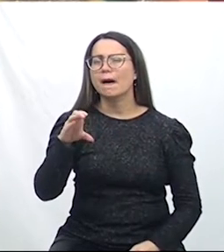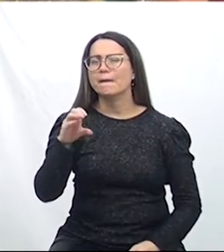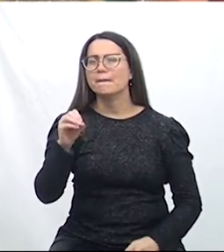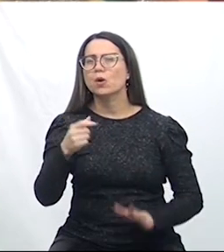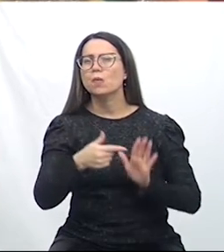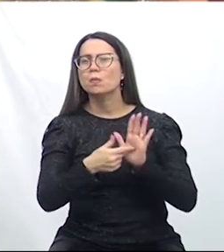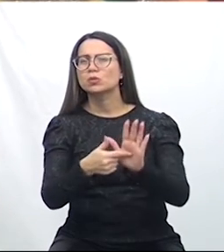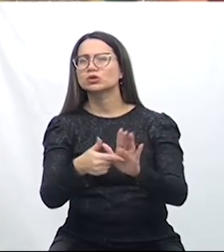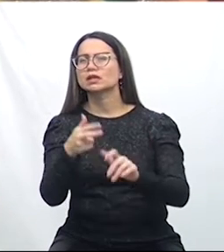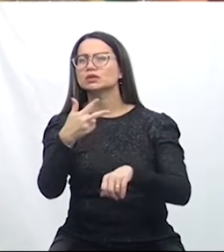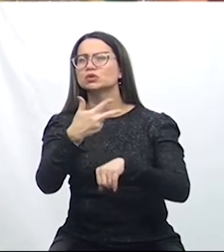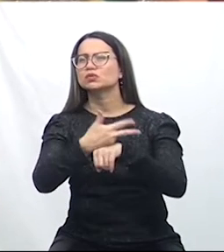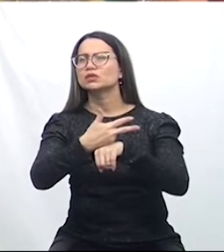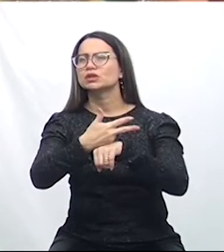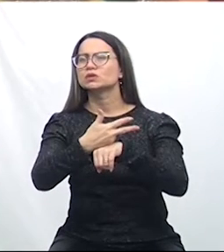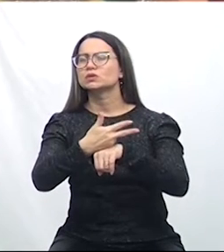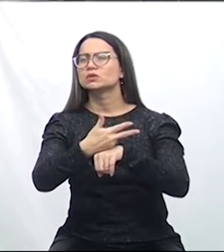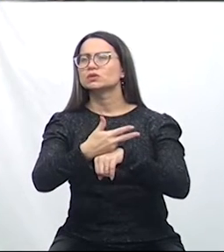que